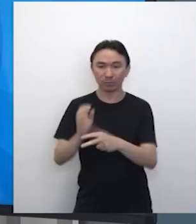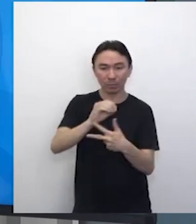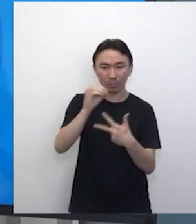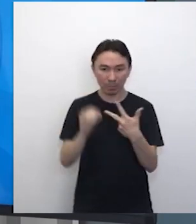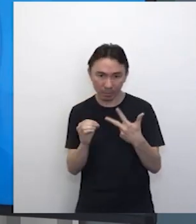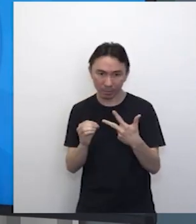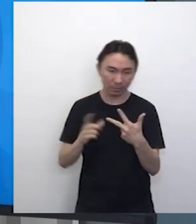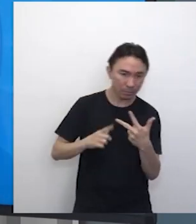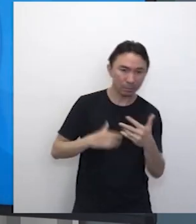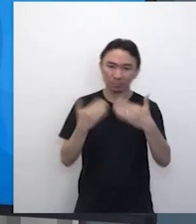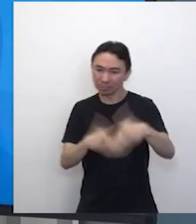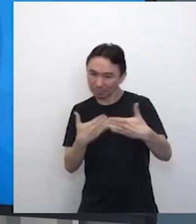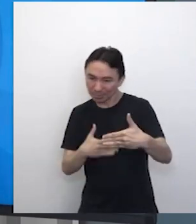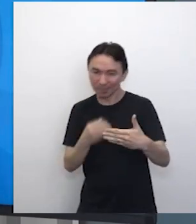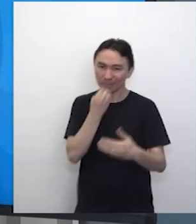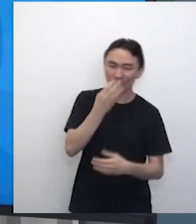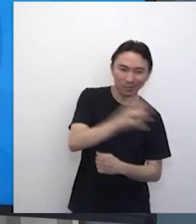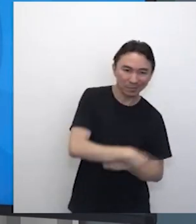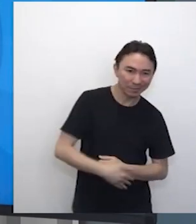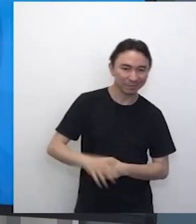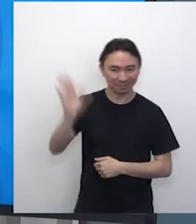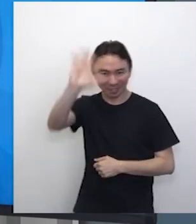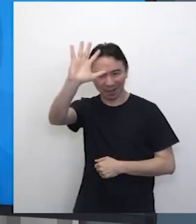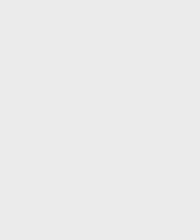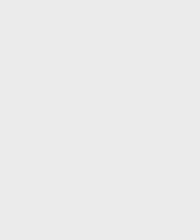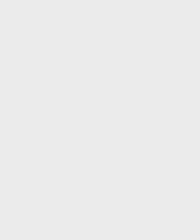boa prova, bons estudos. Falou!